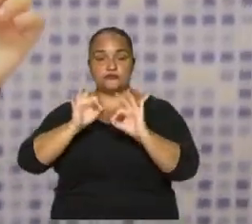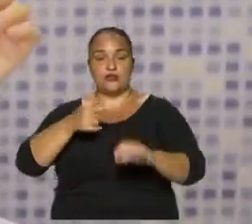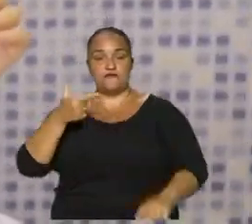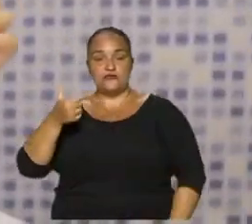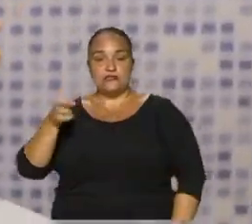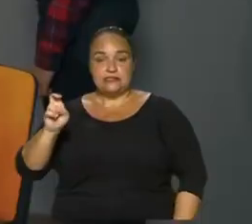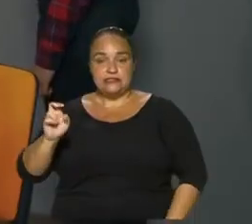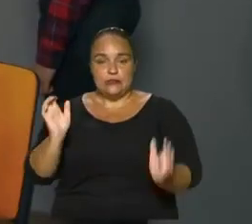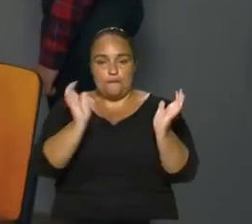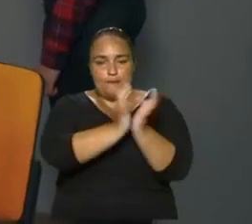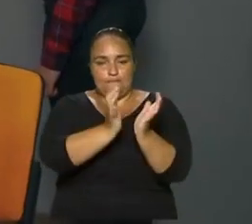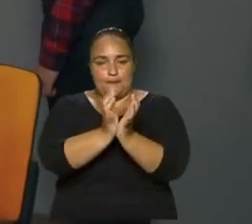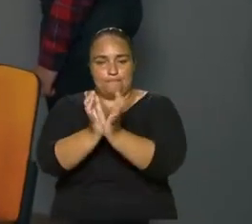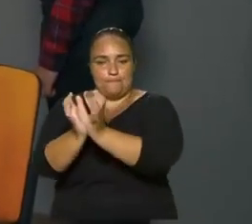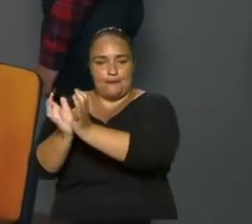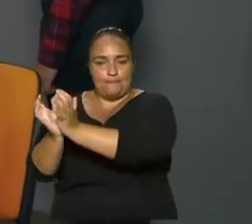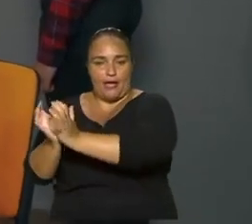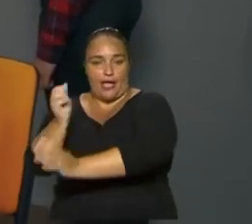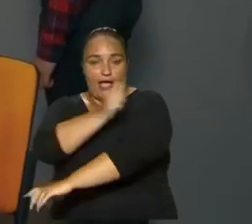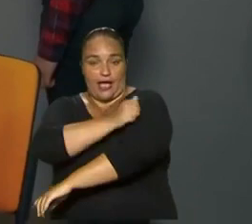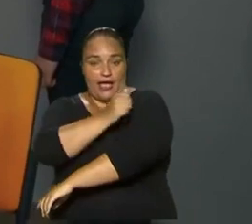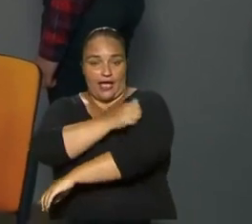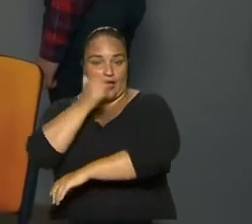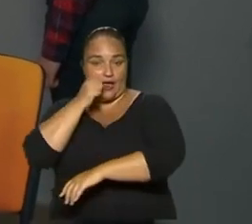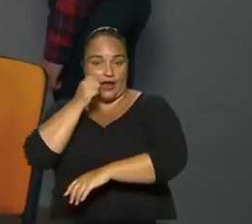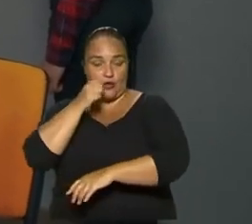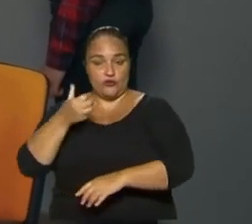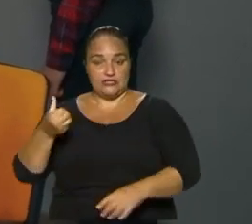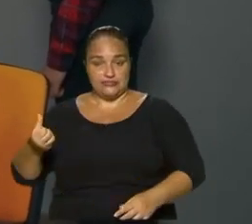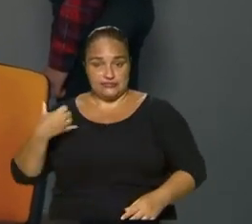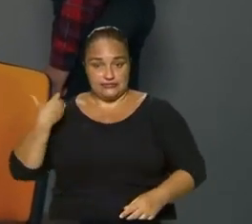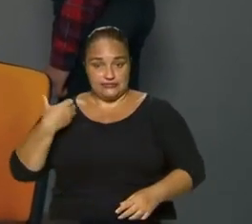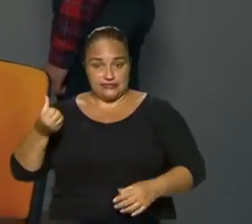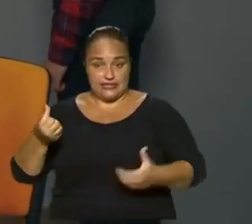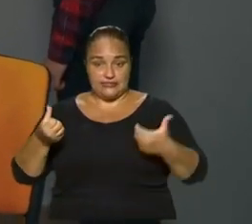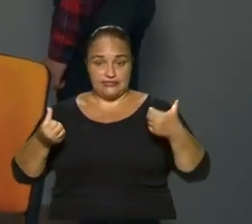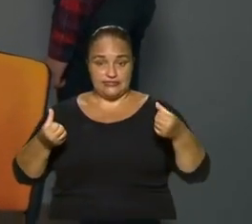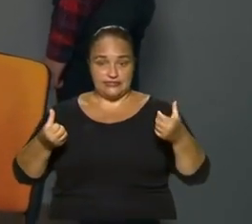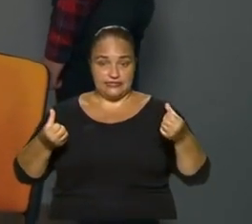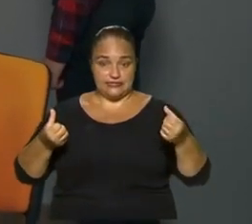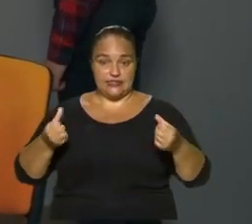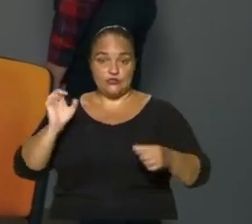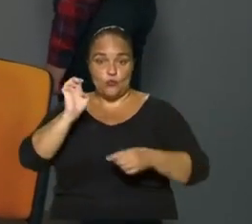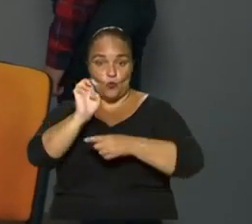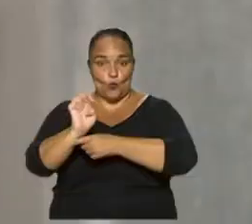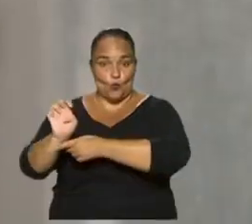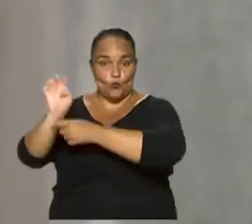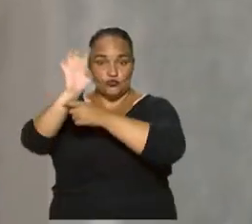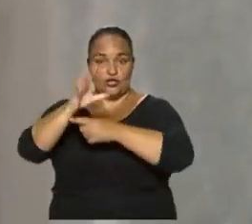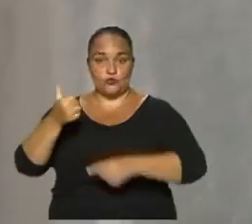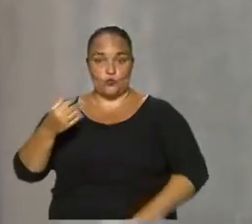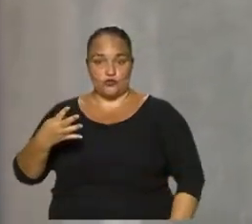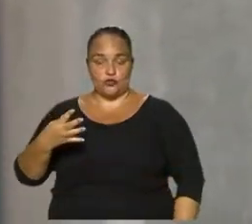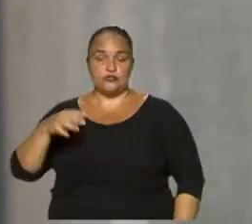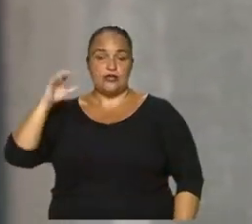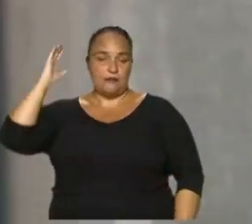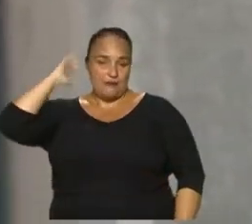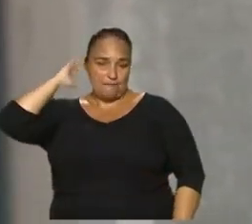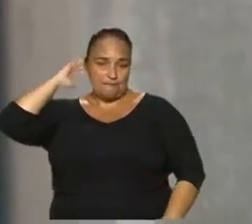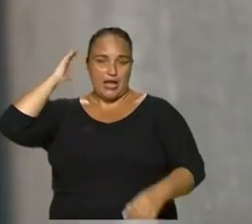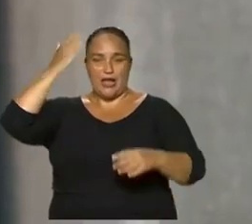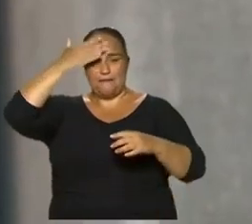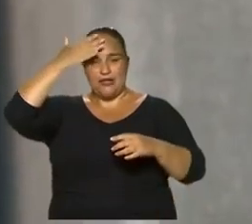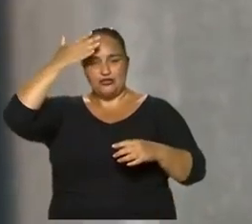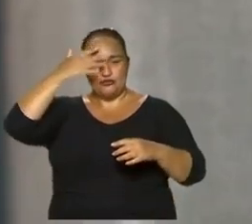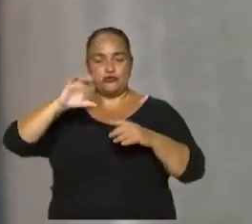25 equipes com alunas de 6 a 16 anos em 14 estados: Amapá, Amazonas,